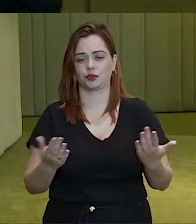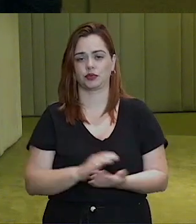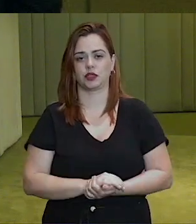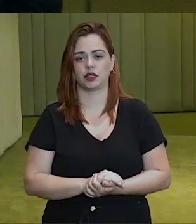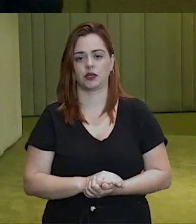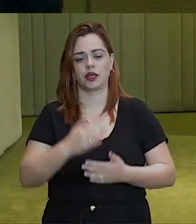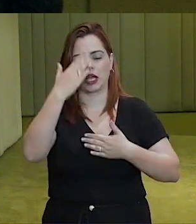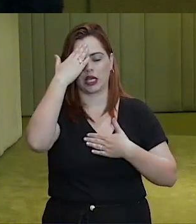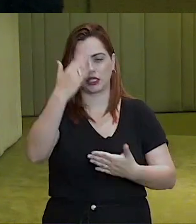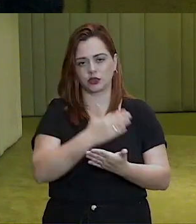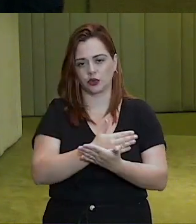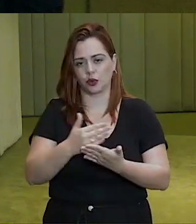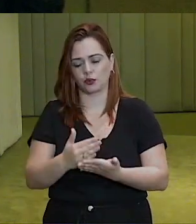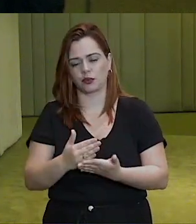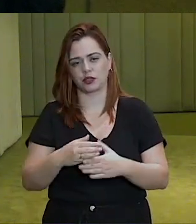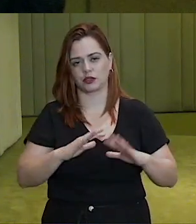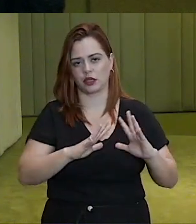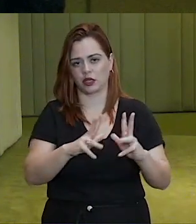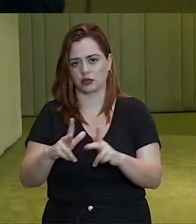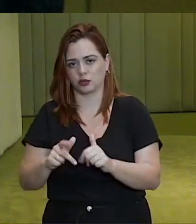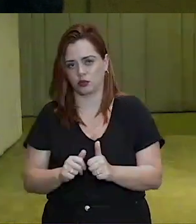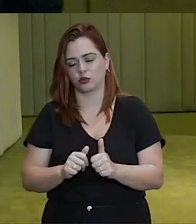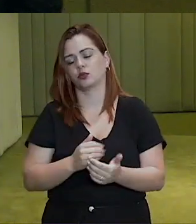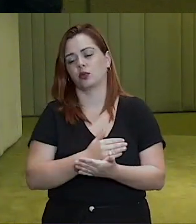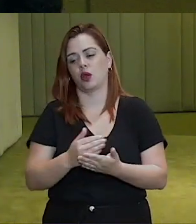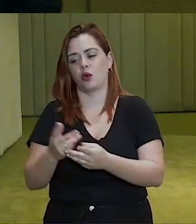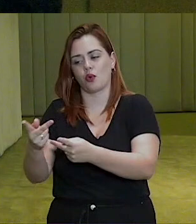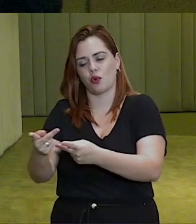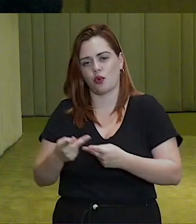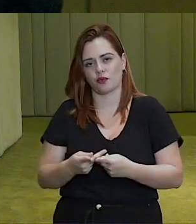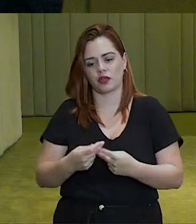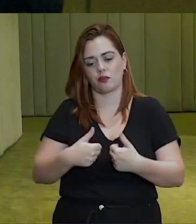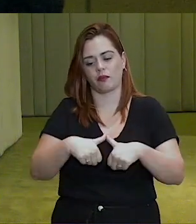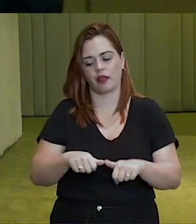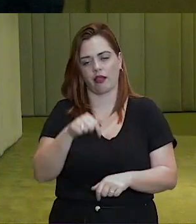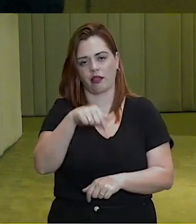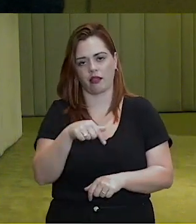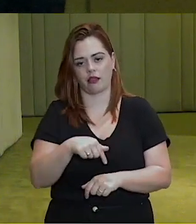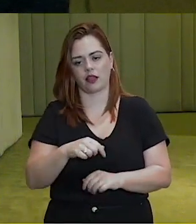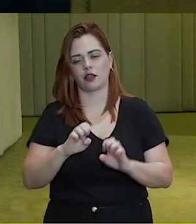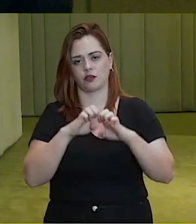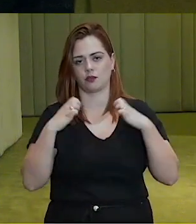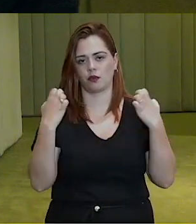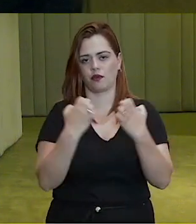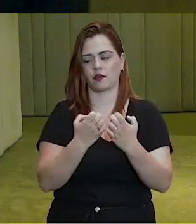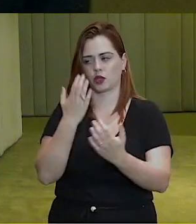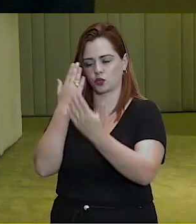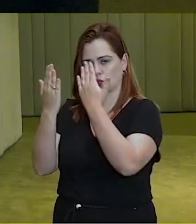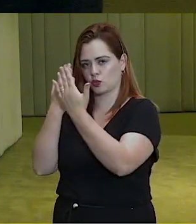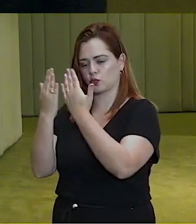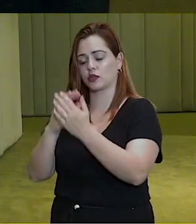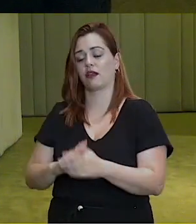agradeço inicialmente a gentileza e a deferência do convite para participar desse importante evento de reflexão